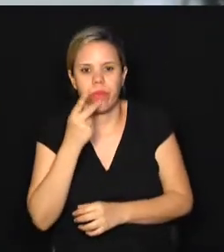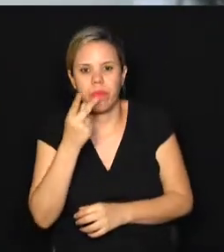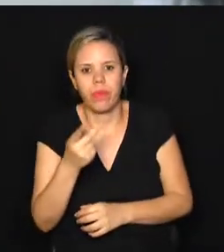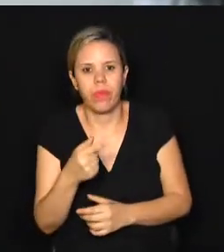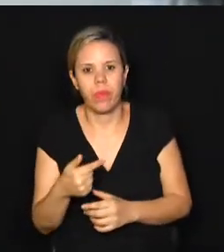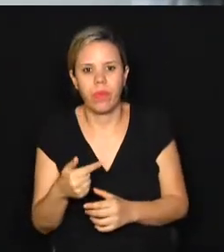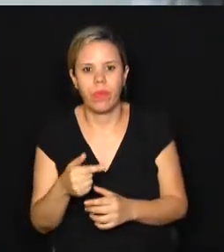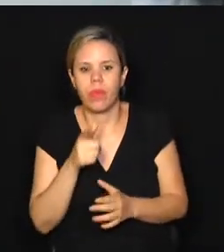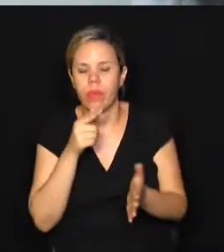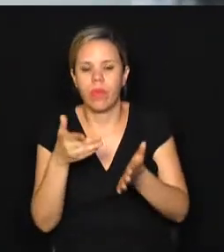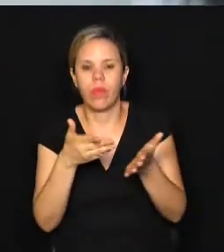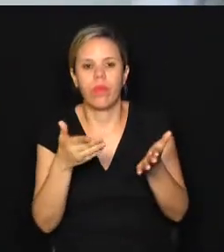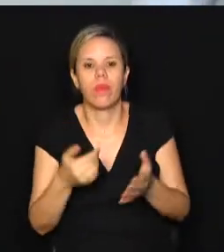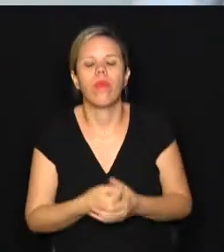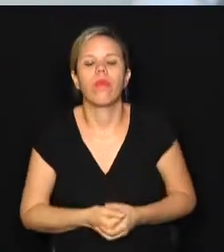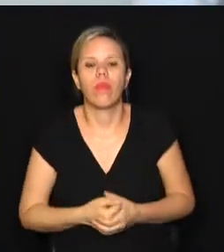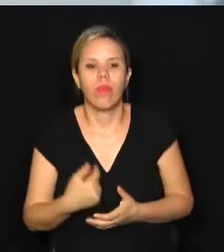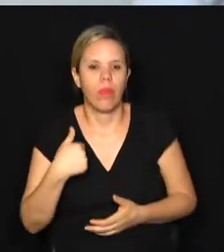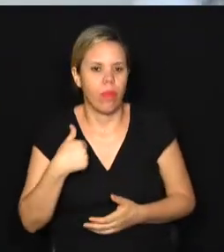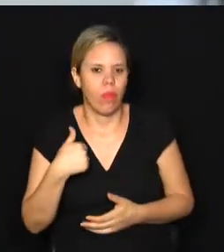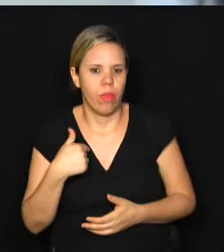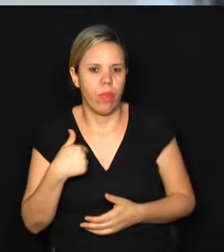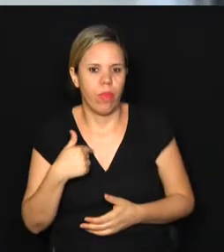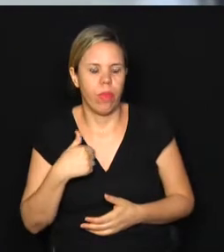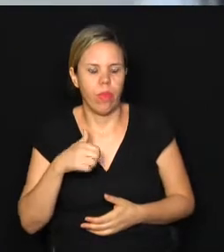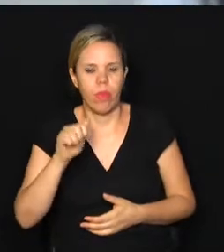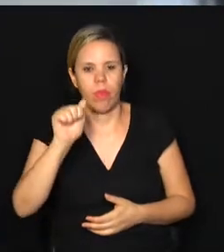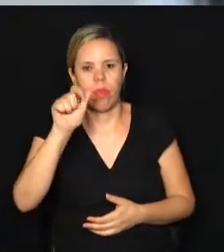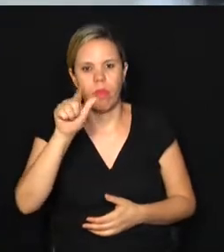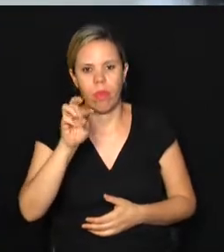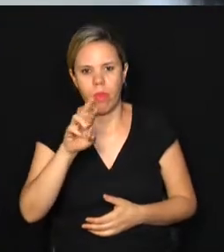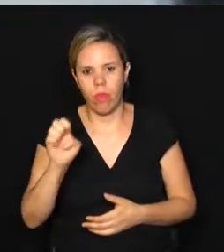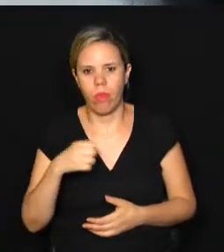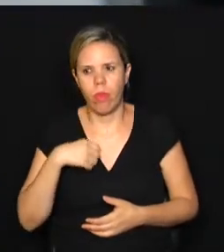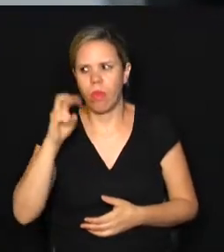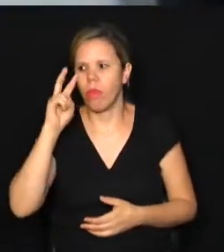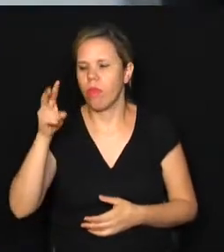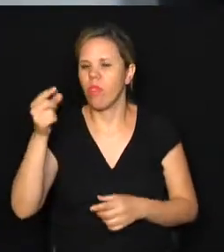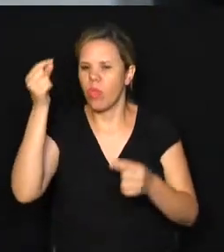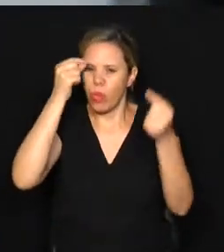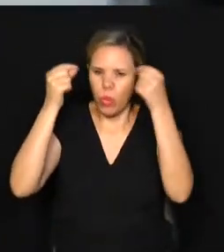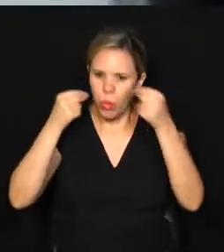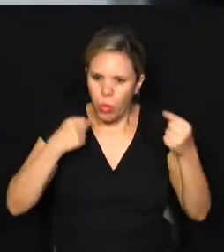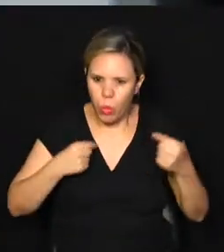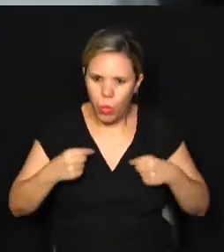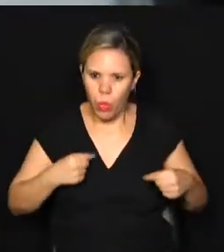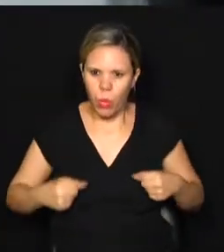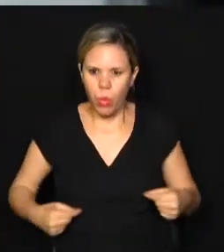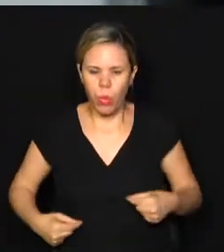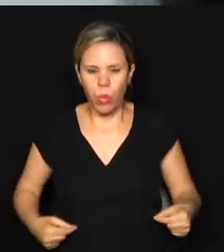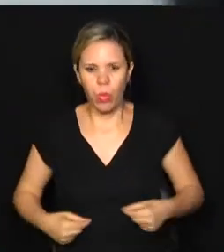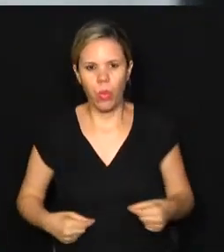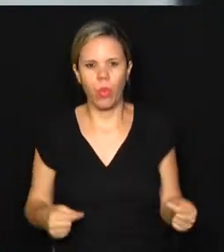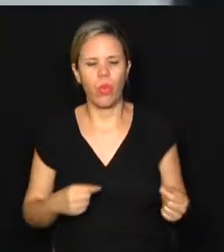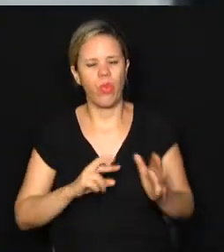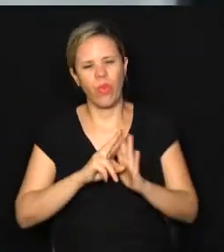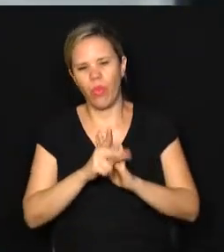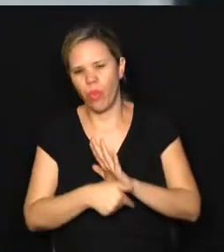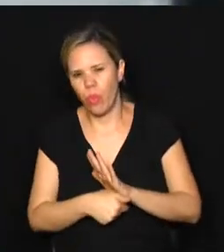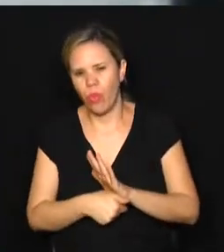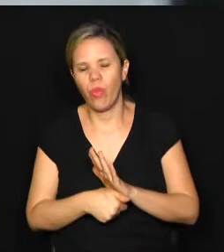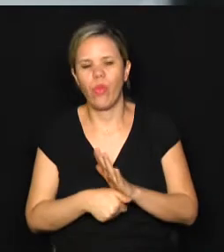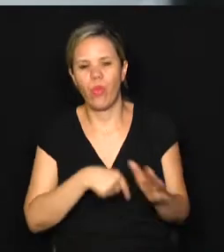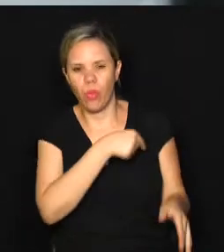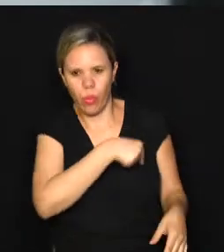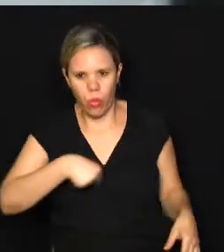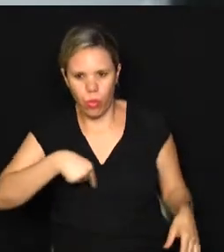hídrica, pessoal, eu, Alexandre Campelo, eu já vi onça aqui, onça parda, sussuarana, jaguatirica. Semana passada